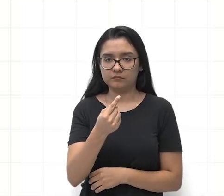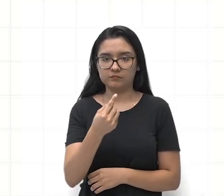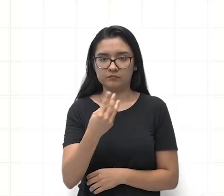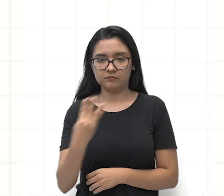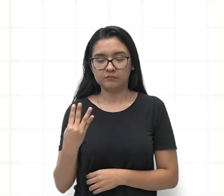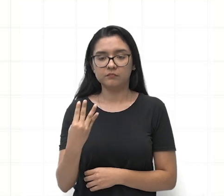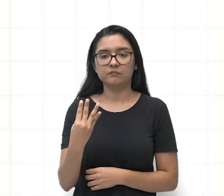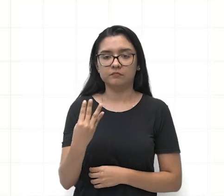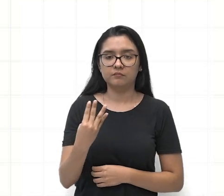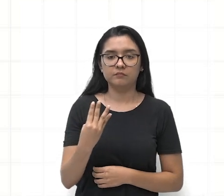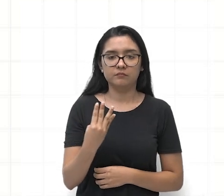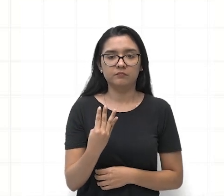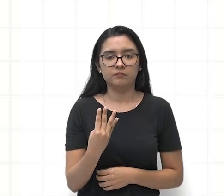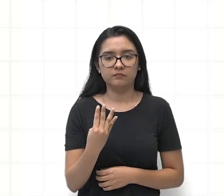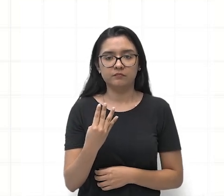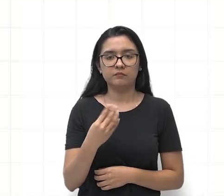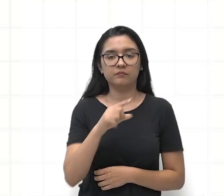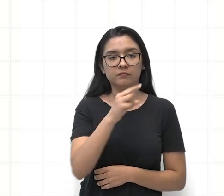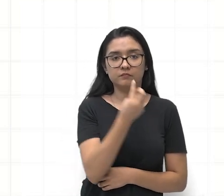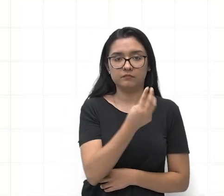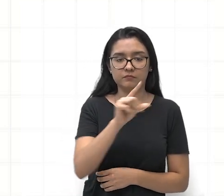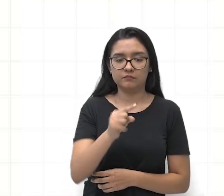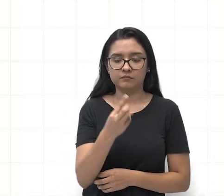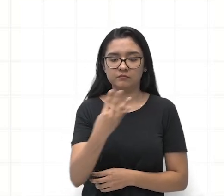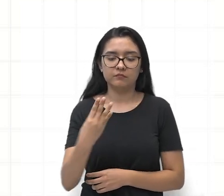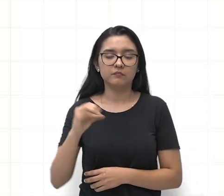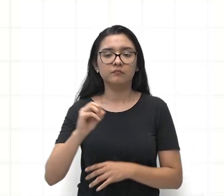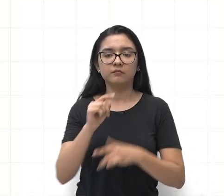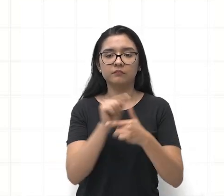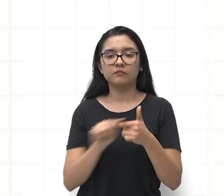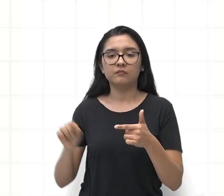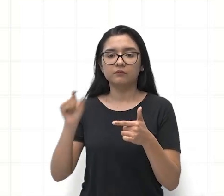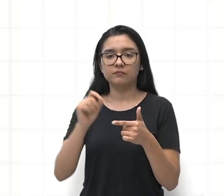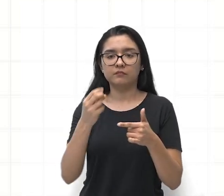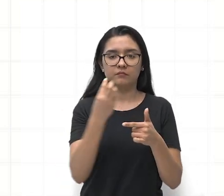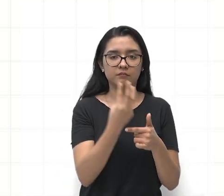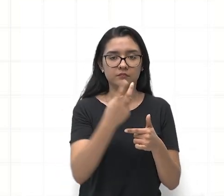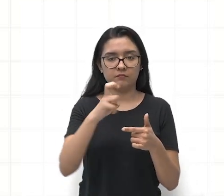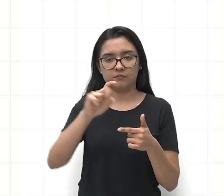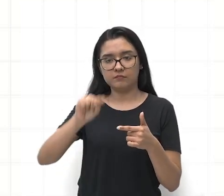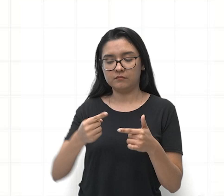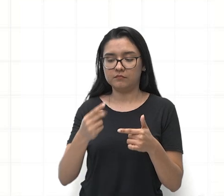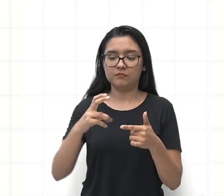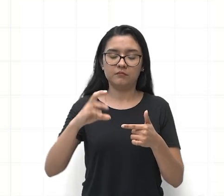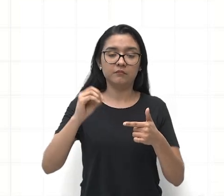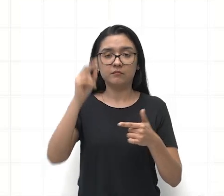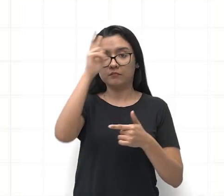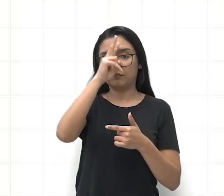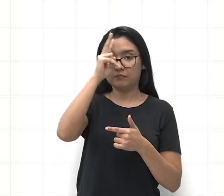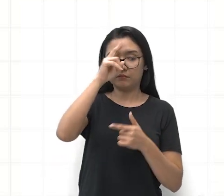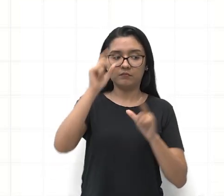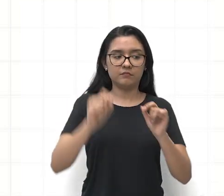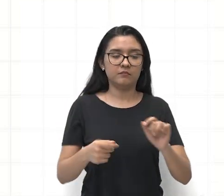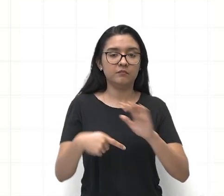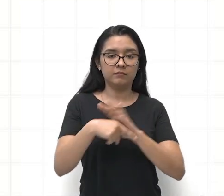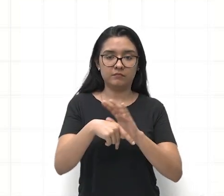3,4, né, que é 3,40, dividido por 35,50. Lembrando que isso tem